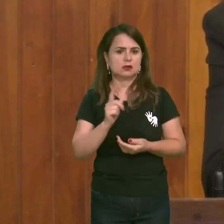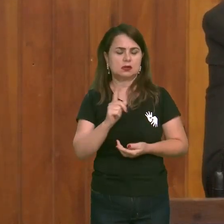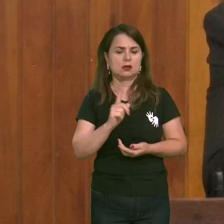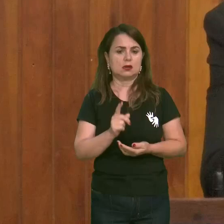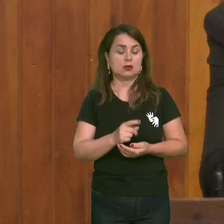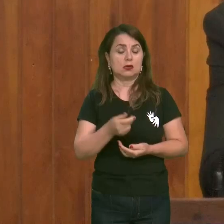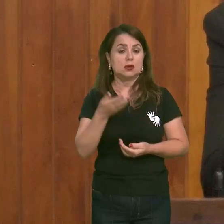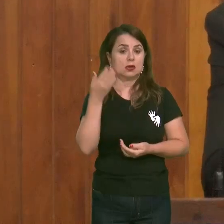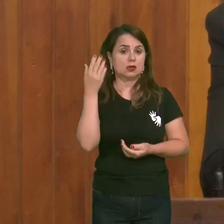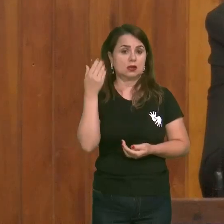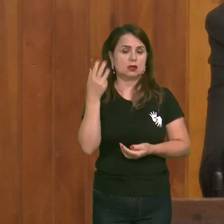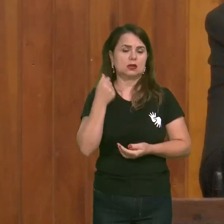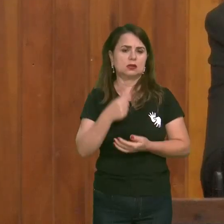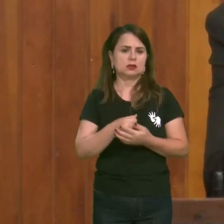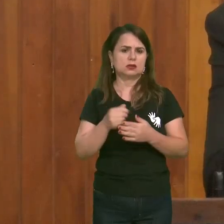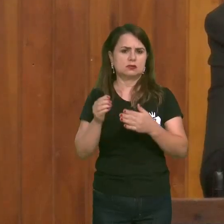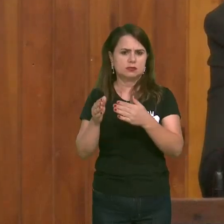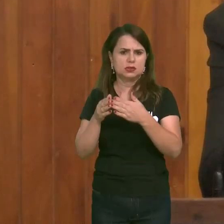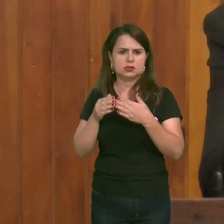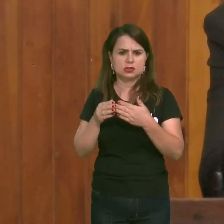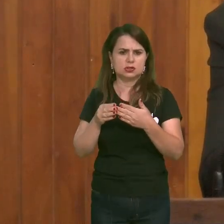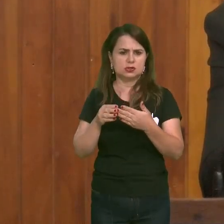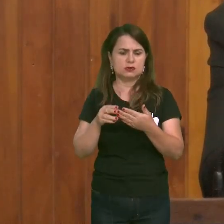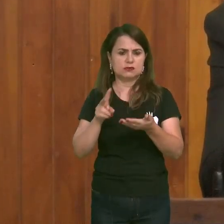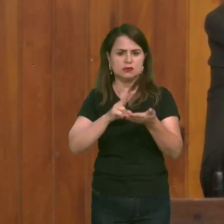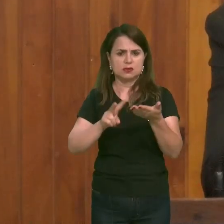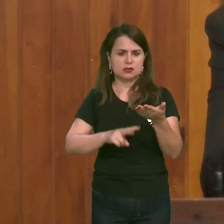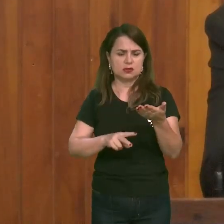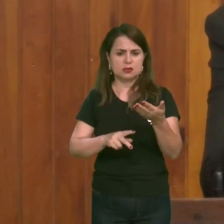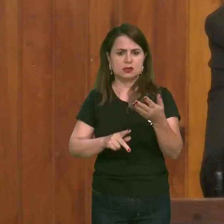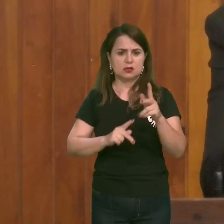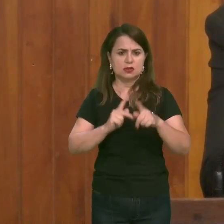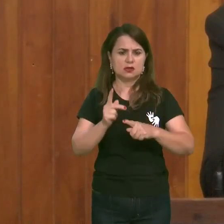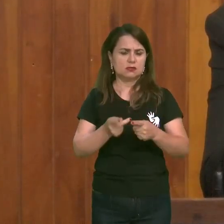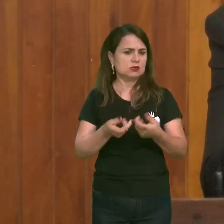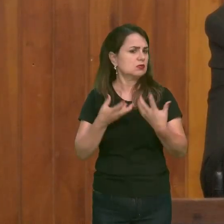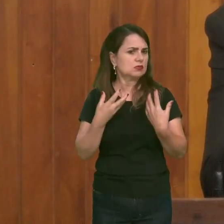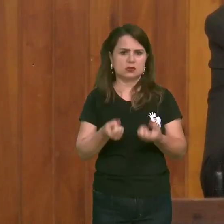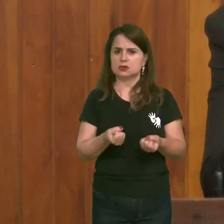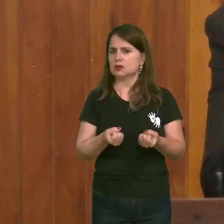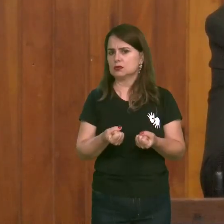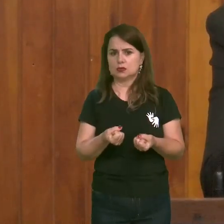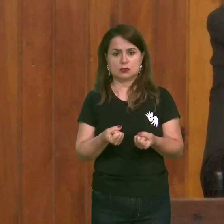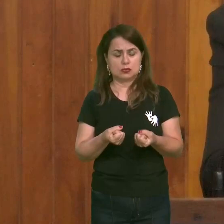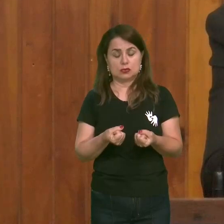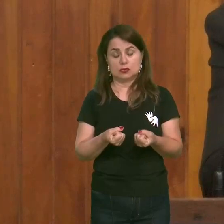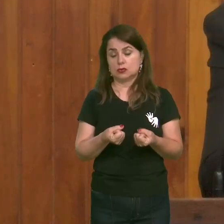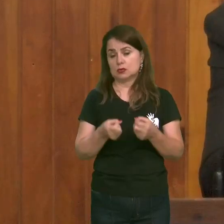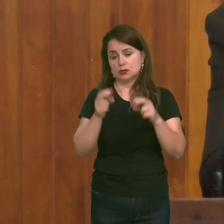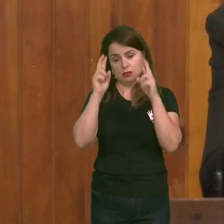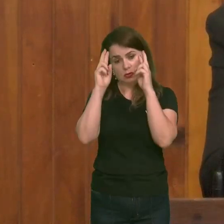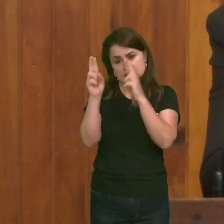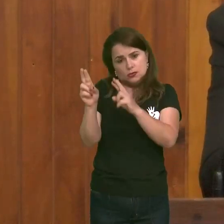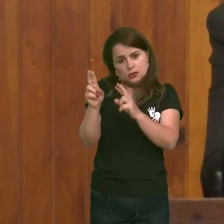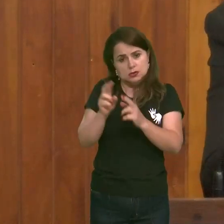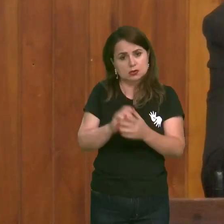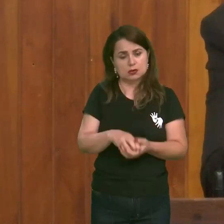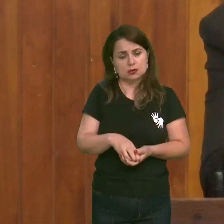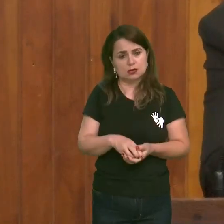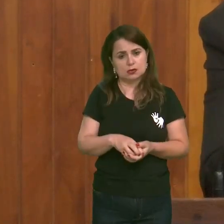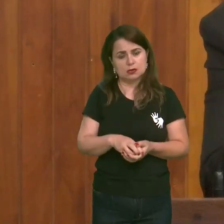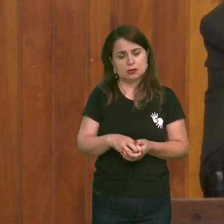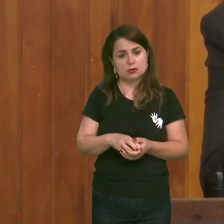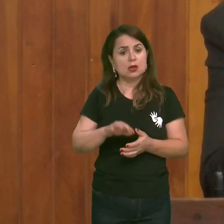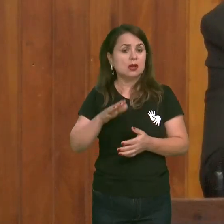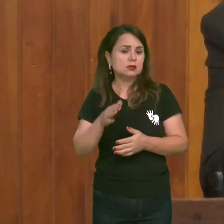vezes aqui eu tive eu fiz às vezes um pedido de vista os colegas rejeitaram vai respeitar quantas vezes eu fiz um pedido de vista